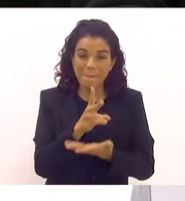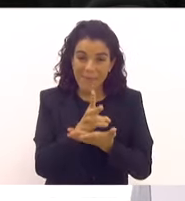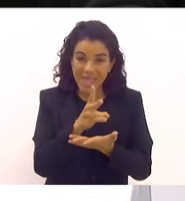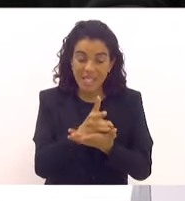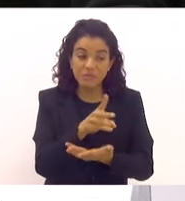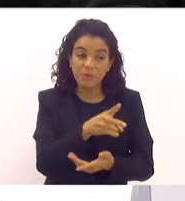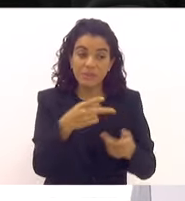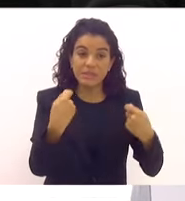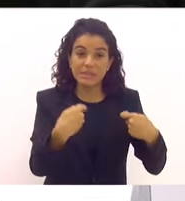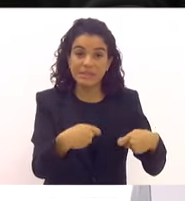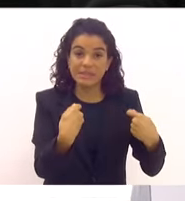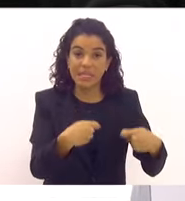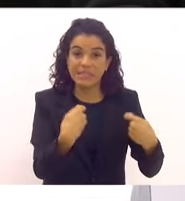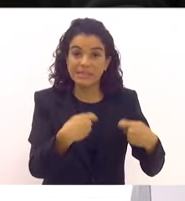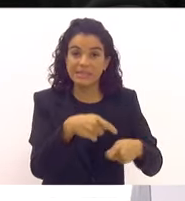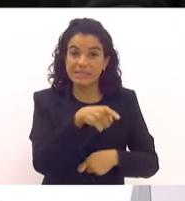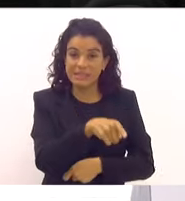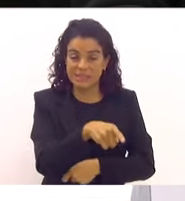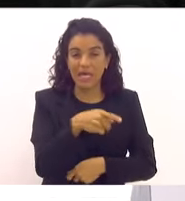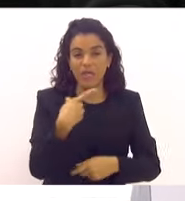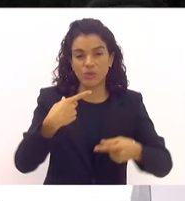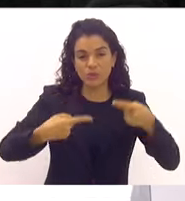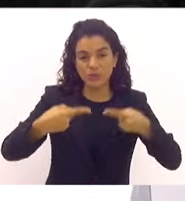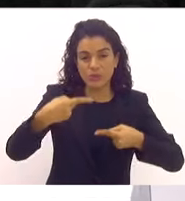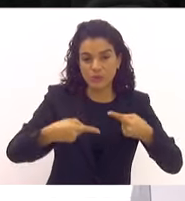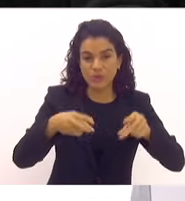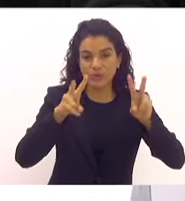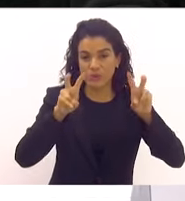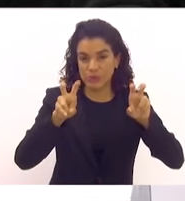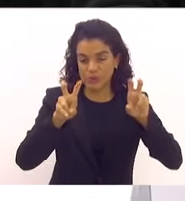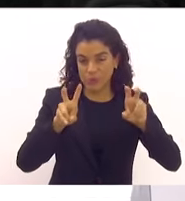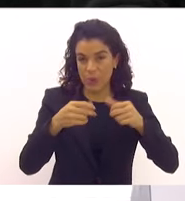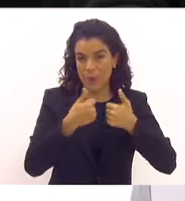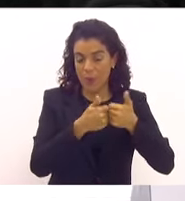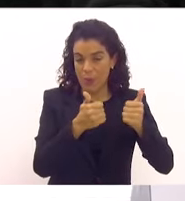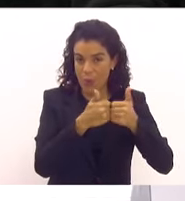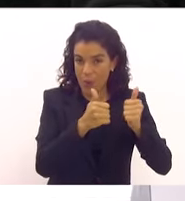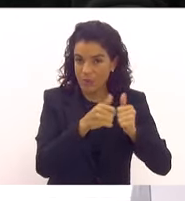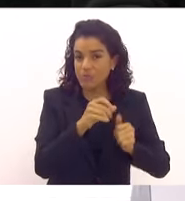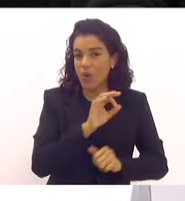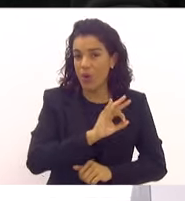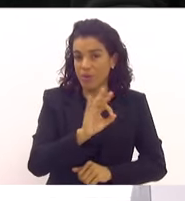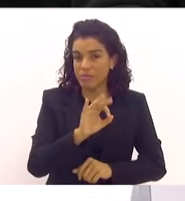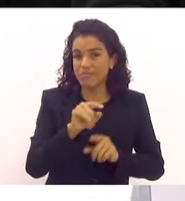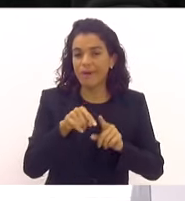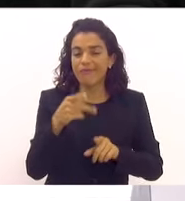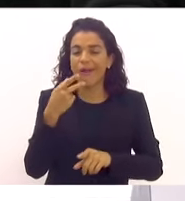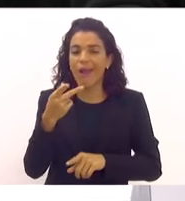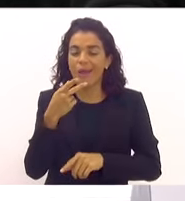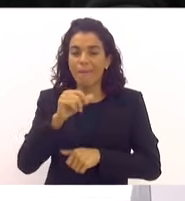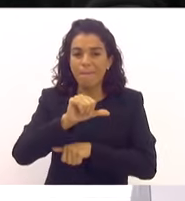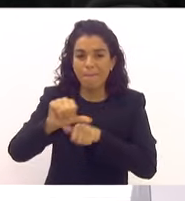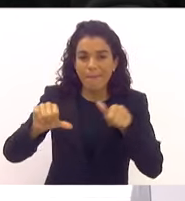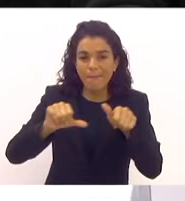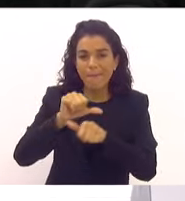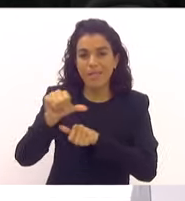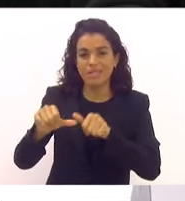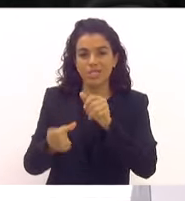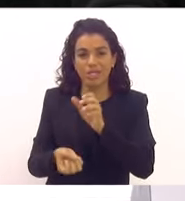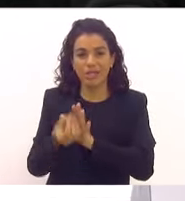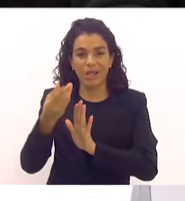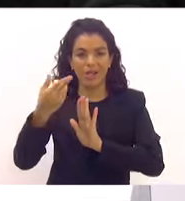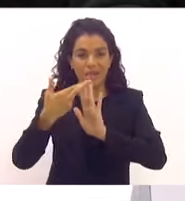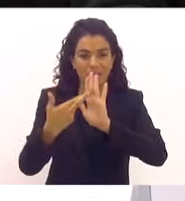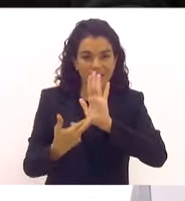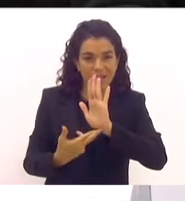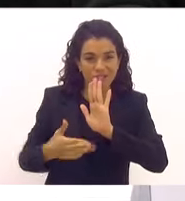mérito, aí eu entro com a sugestão do Mink, se fosse mexer no caput, dizendo que está criando diretrizes gerais,